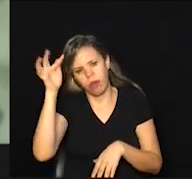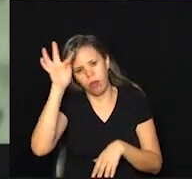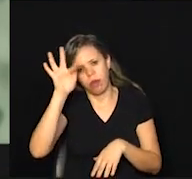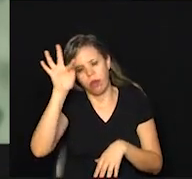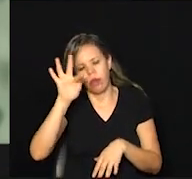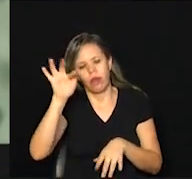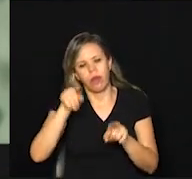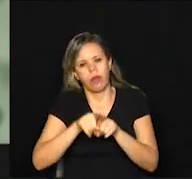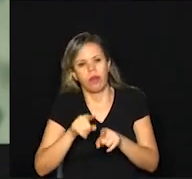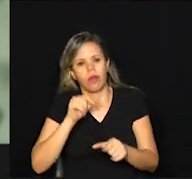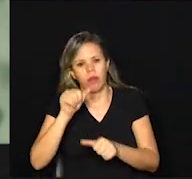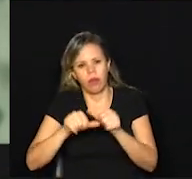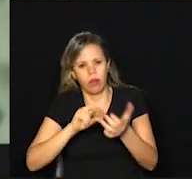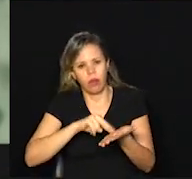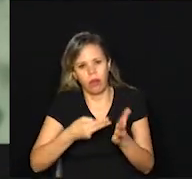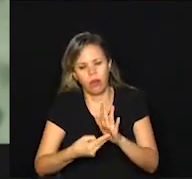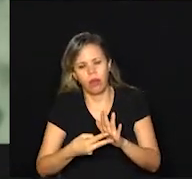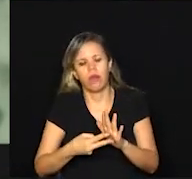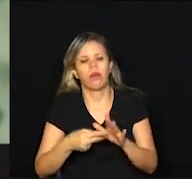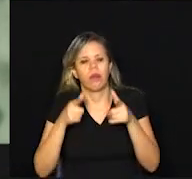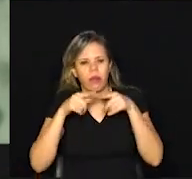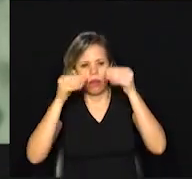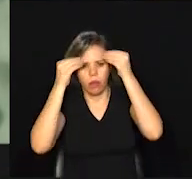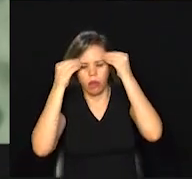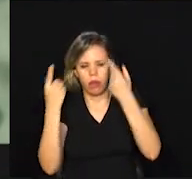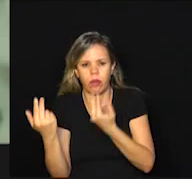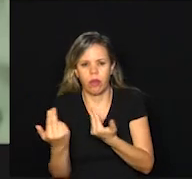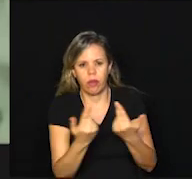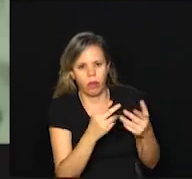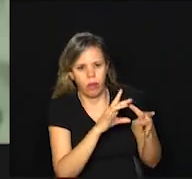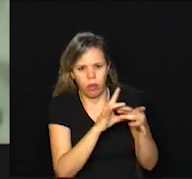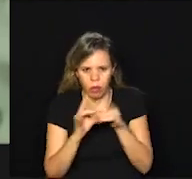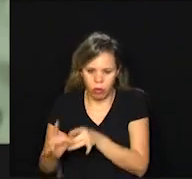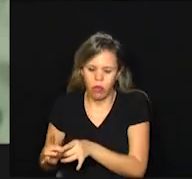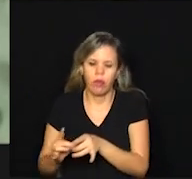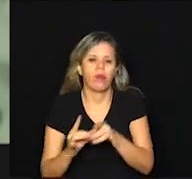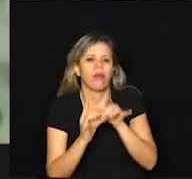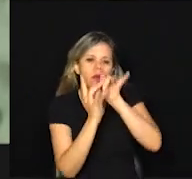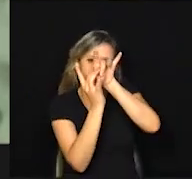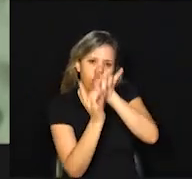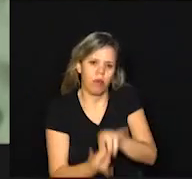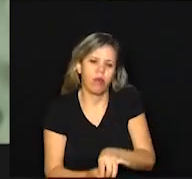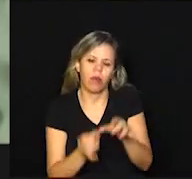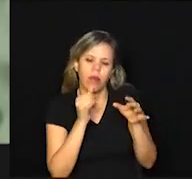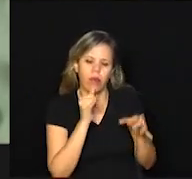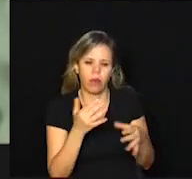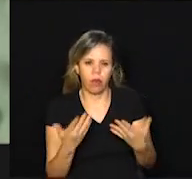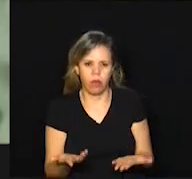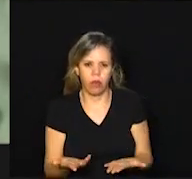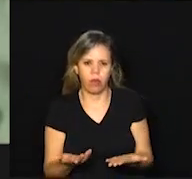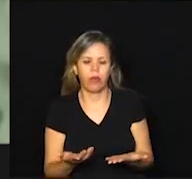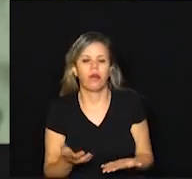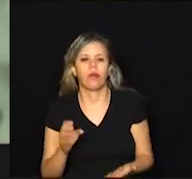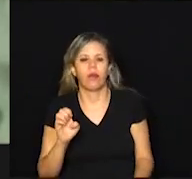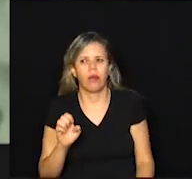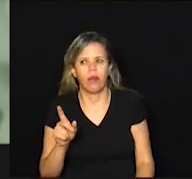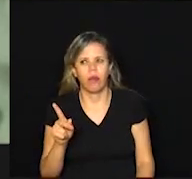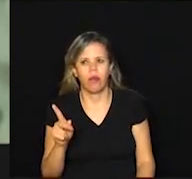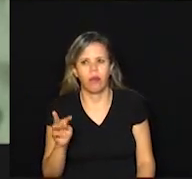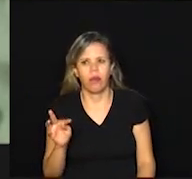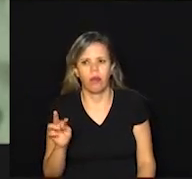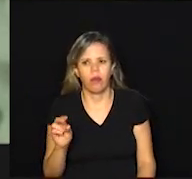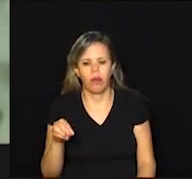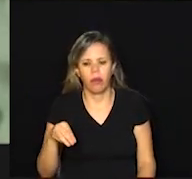traduzir os termos então para falar numa linguagem aqui né coisa é um apagamento E ter meu lógico né